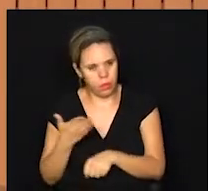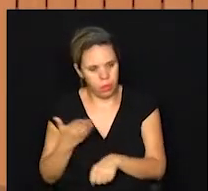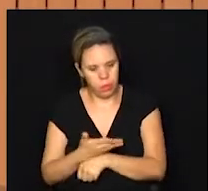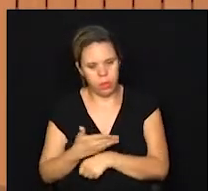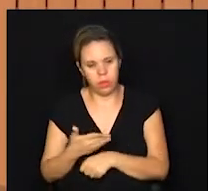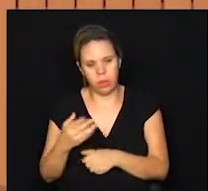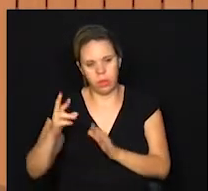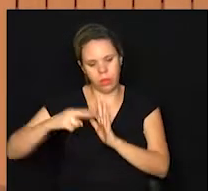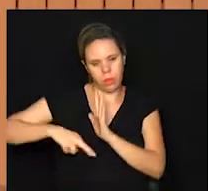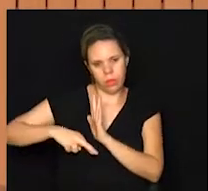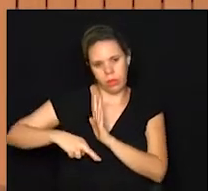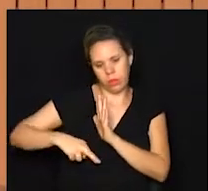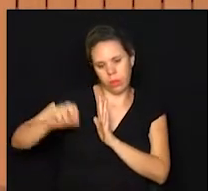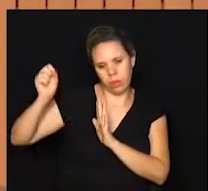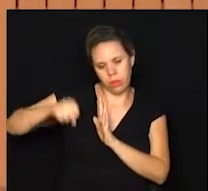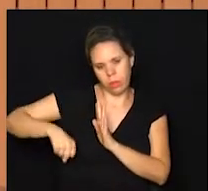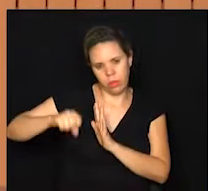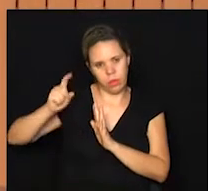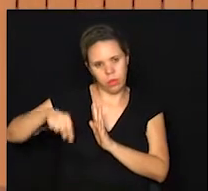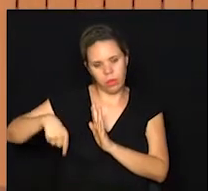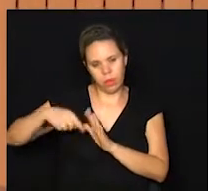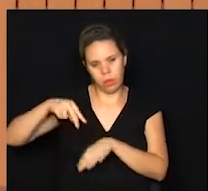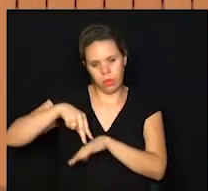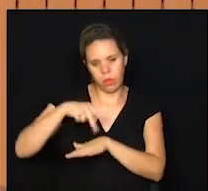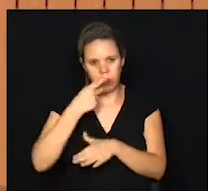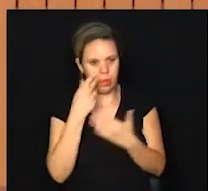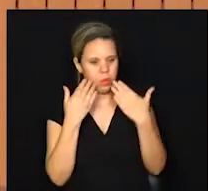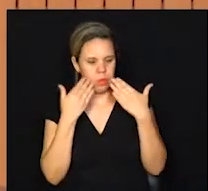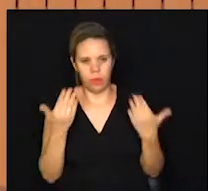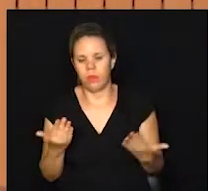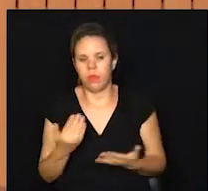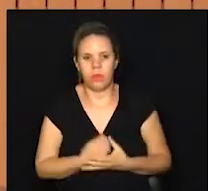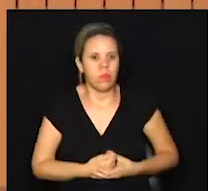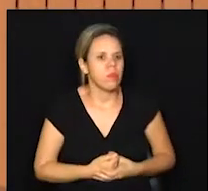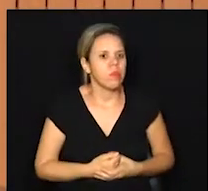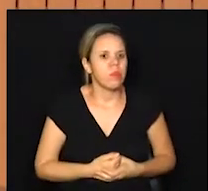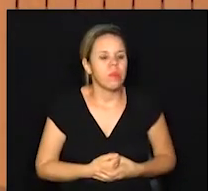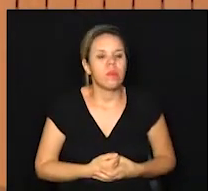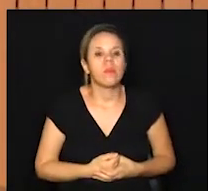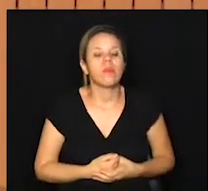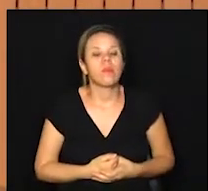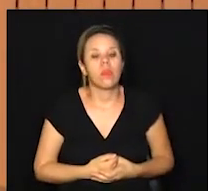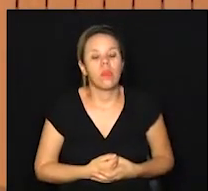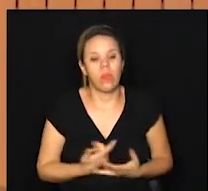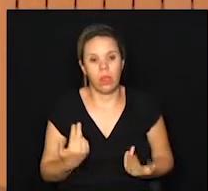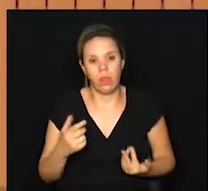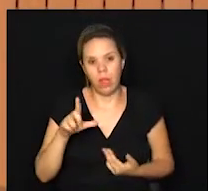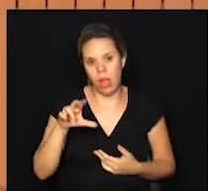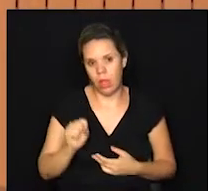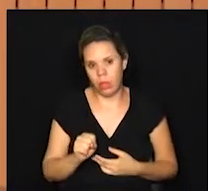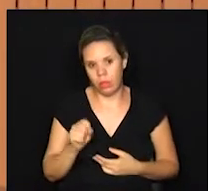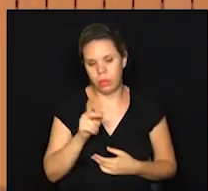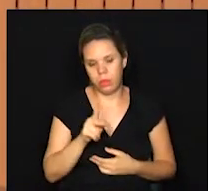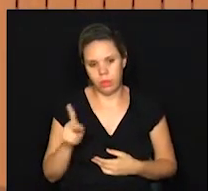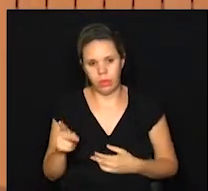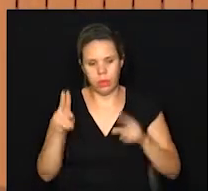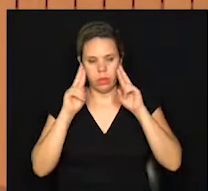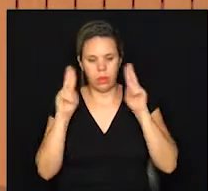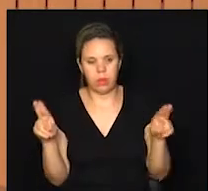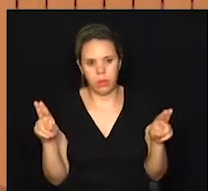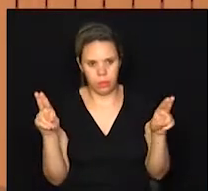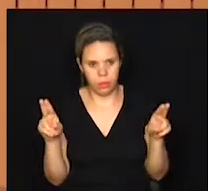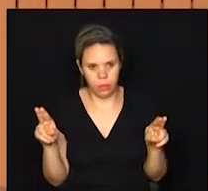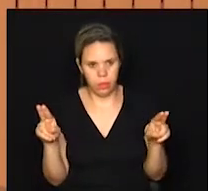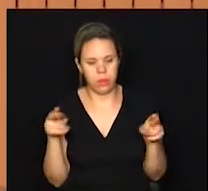relatório. Sim, já me dispus, como acredito que o professor Luiz se dispôs também, a testemunhar